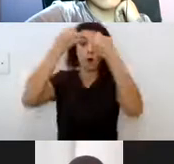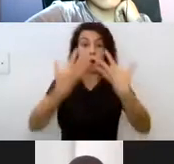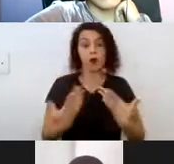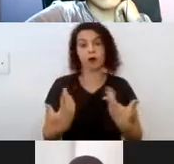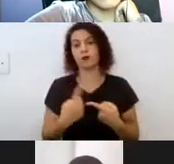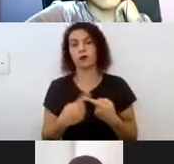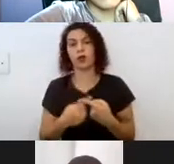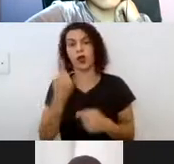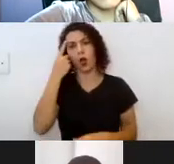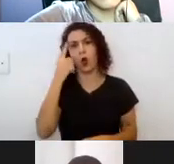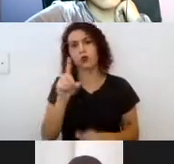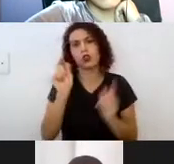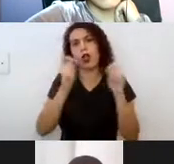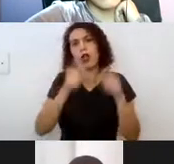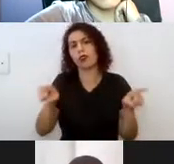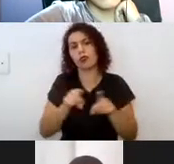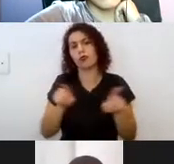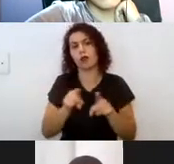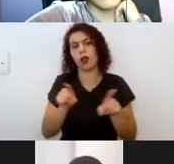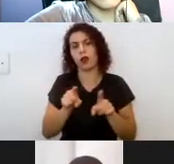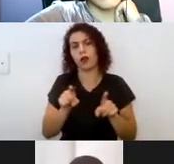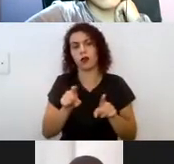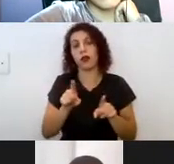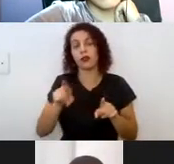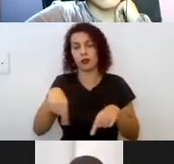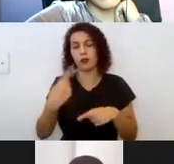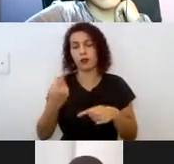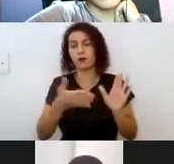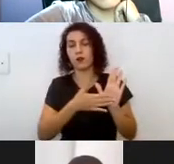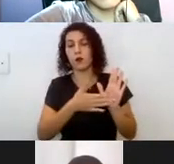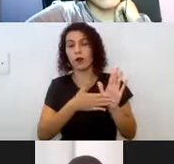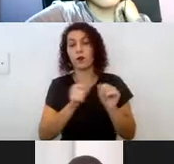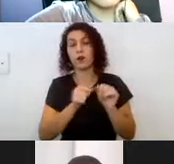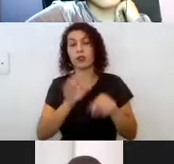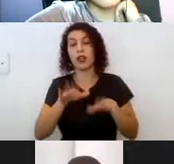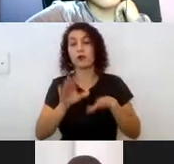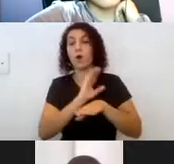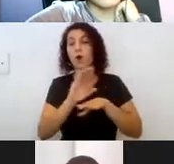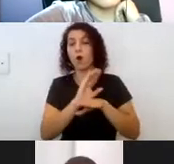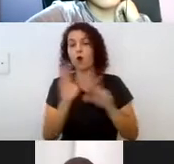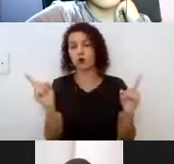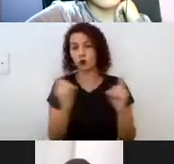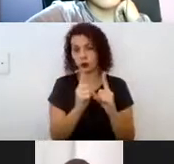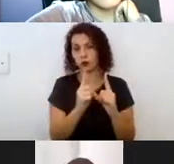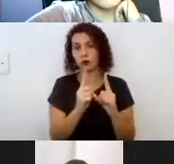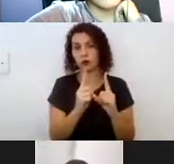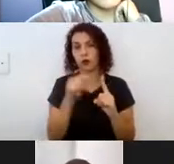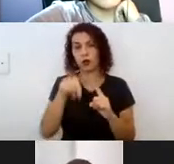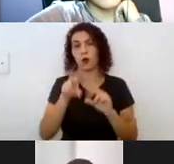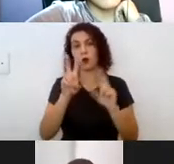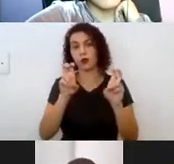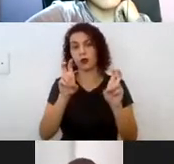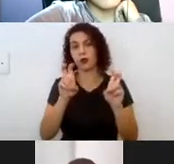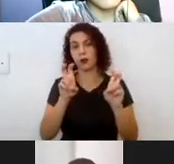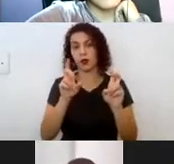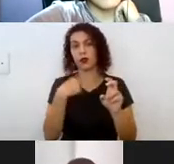de alguns dias para a gente poder fechar o procurou A Bela e a gente organizar um minicurso sobre o tema onde a gente possa ter aí né